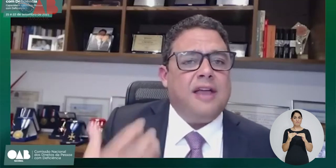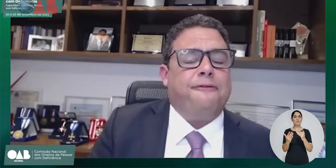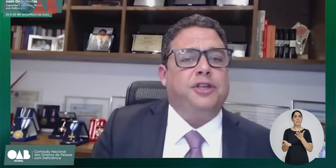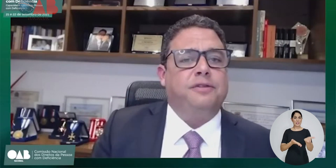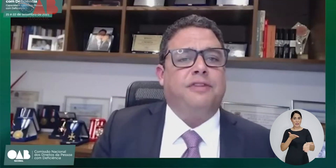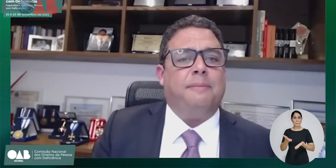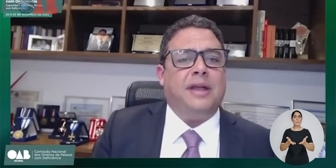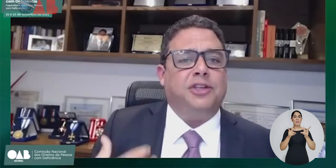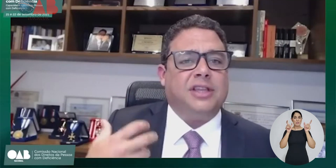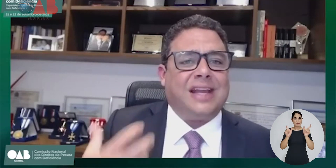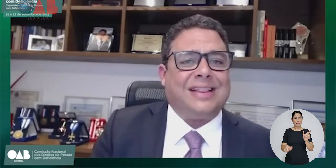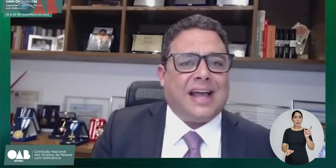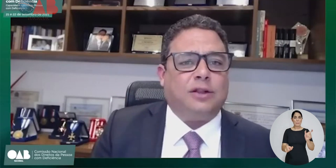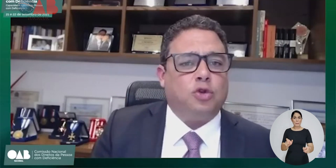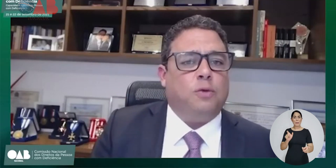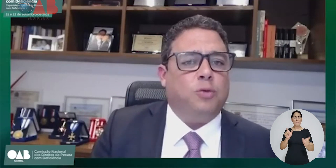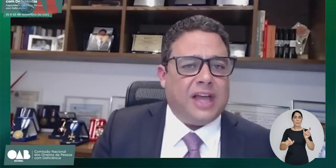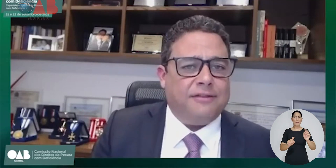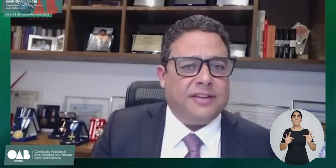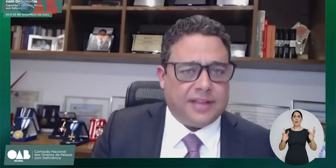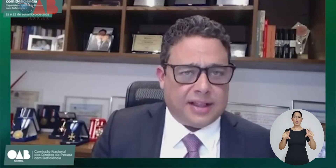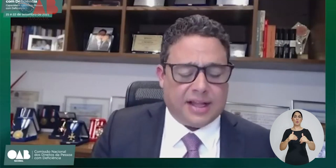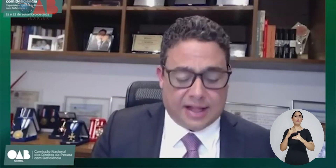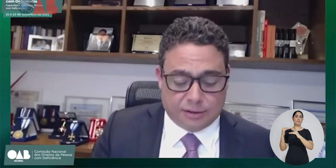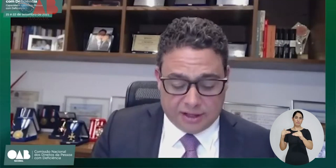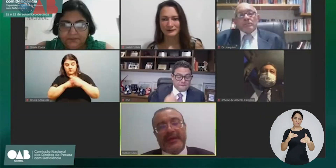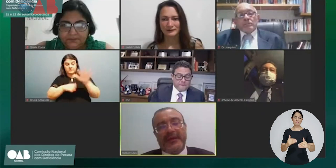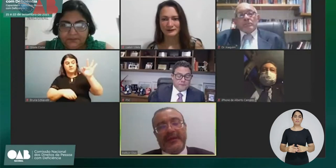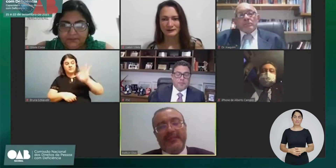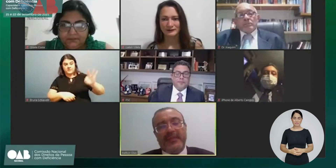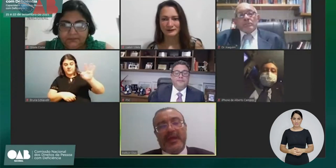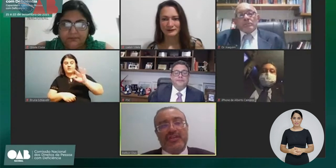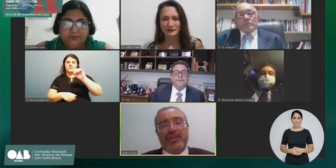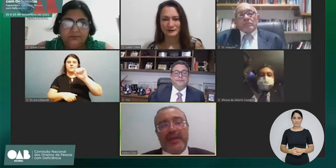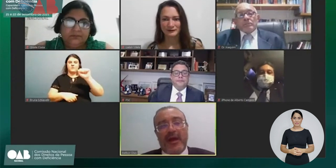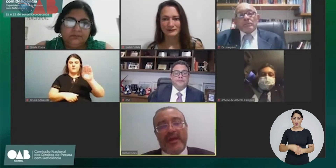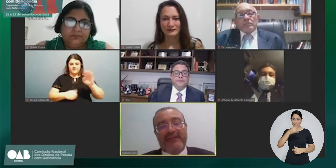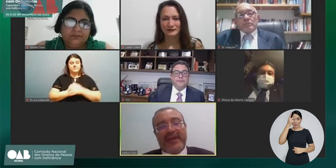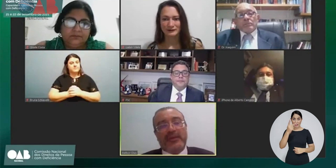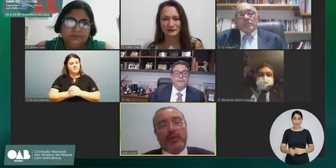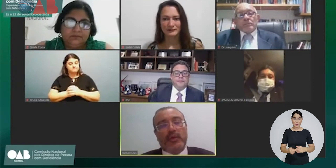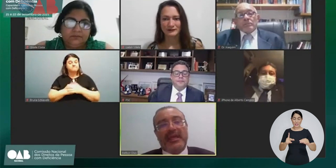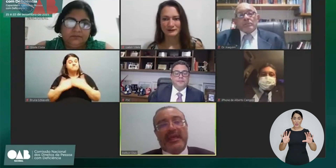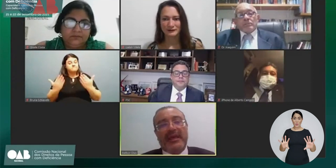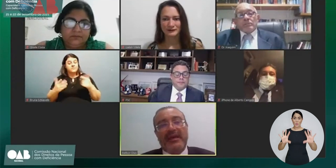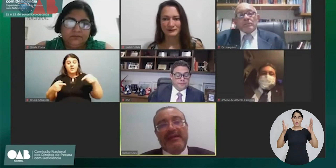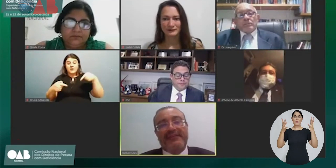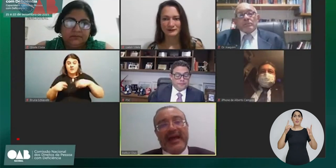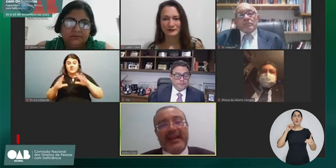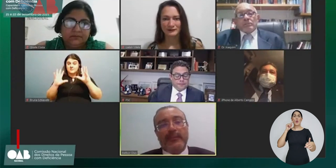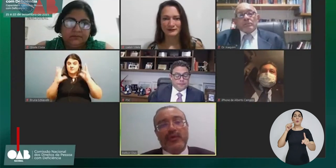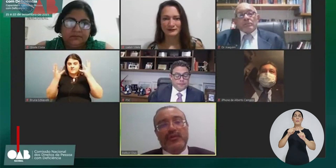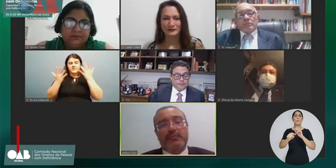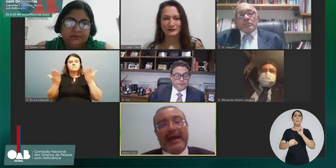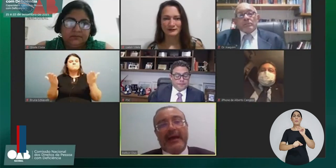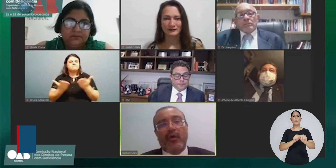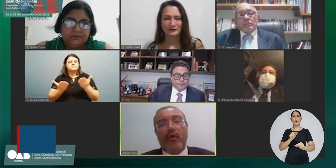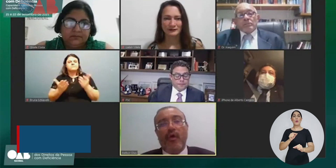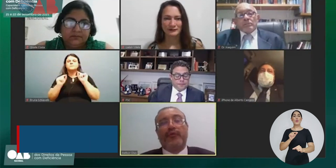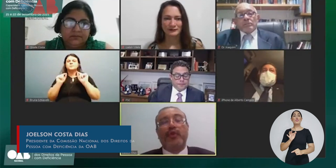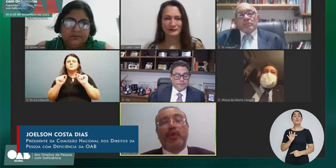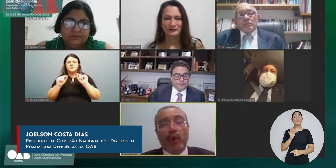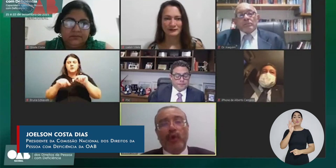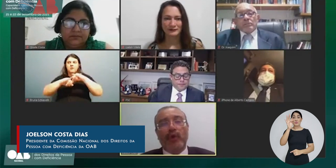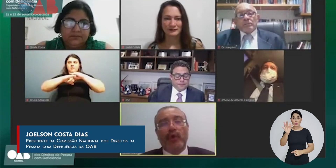sejam efetivamente tratados como devem ser tratados. Este é um evento em que falamos para